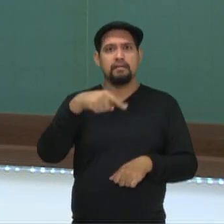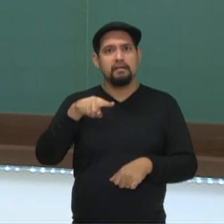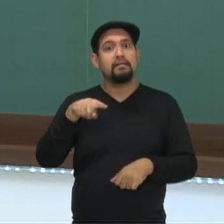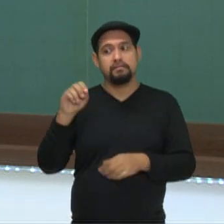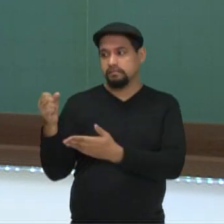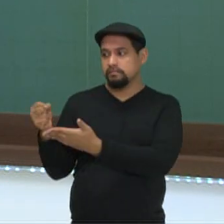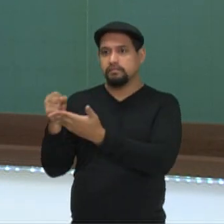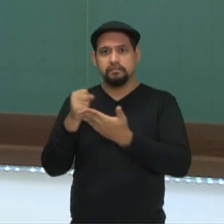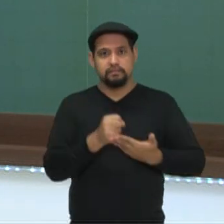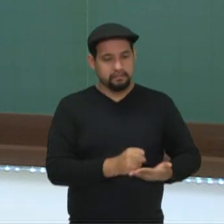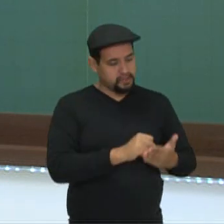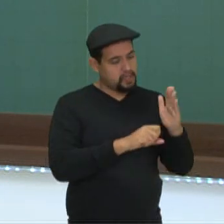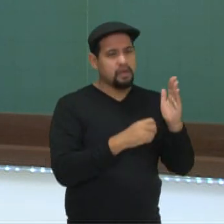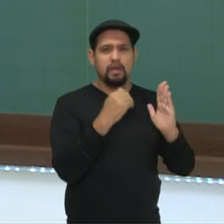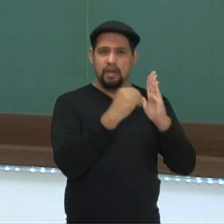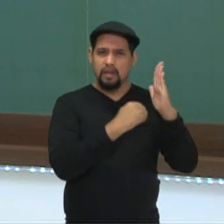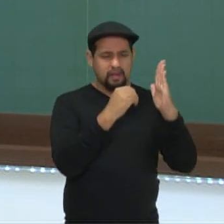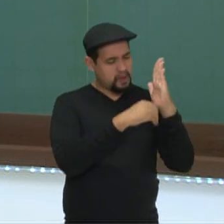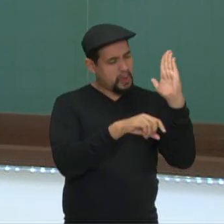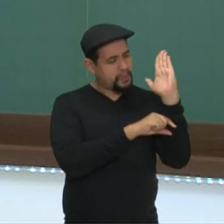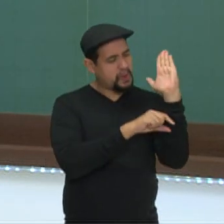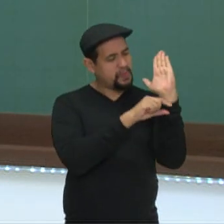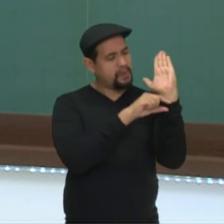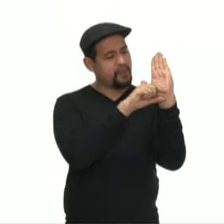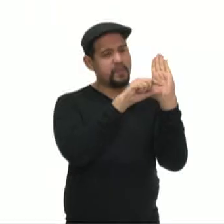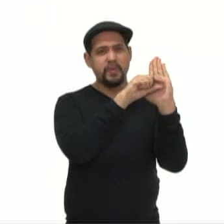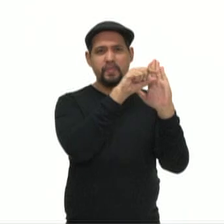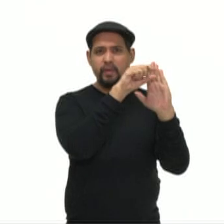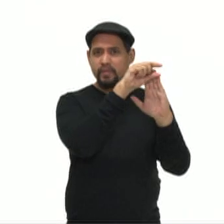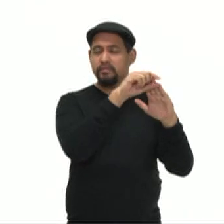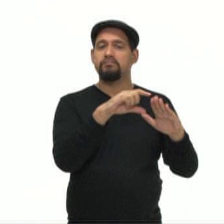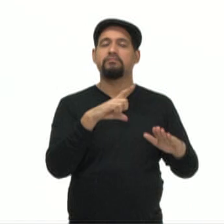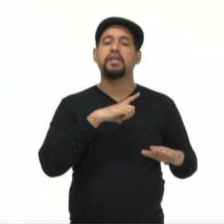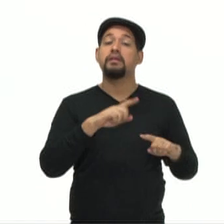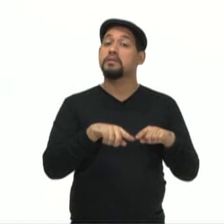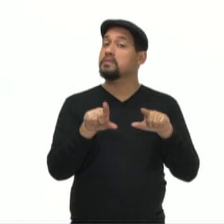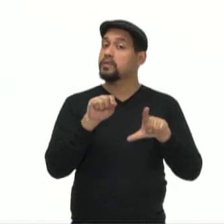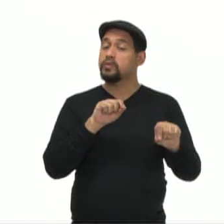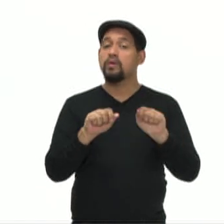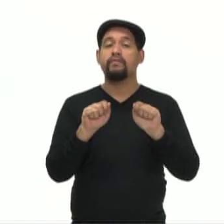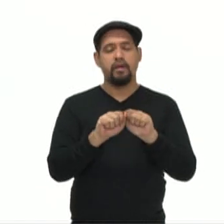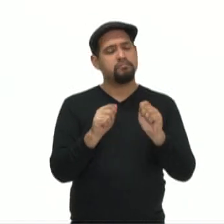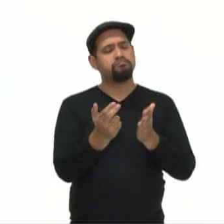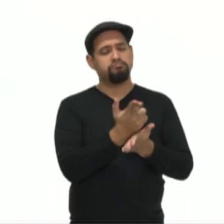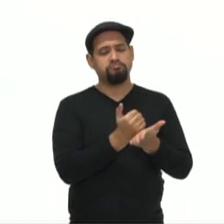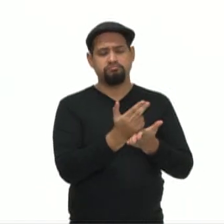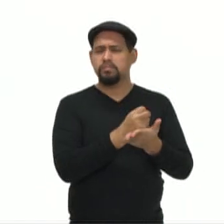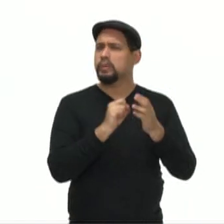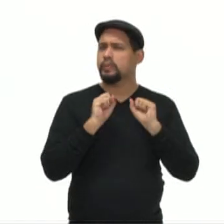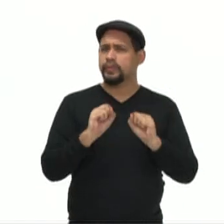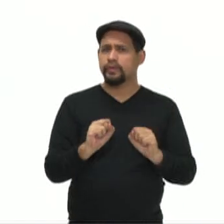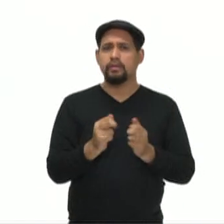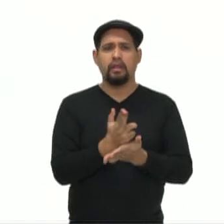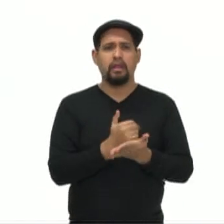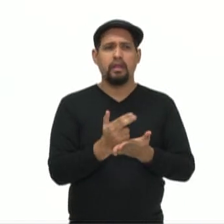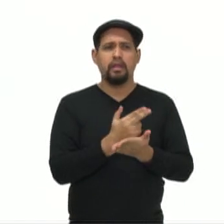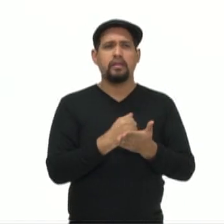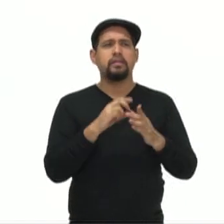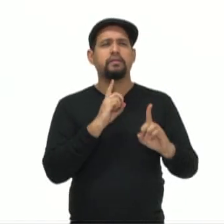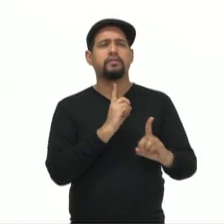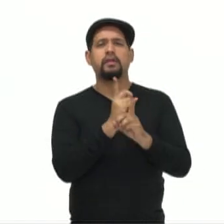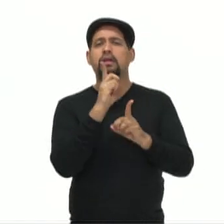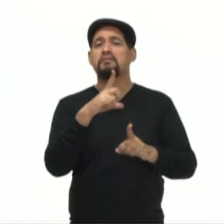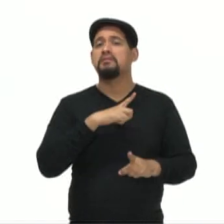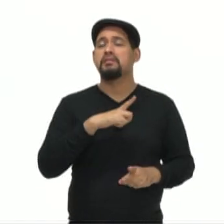as características do lugar sagrado da sua região ou da sua cidade. Se preferir, você pode fazer um desenho identificando o